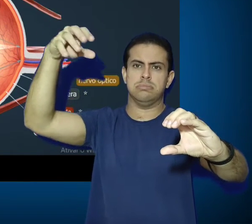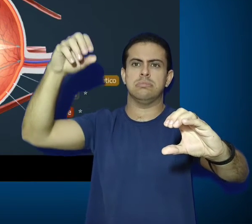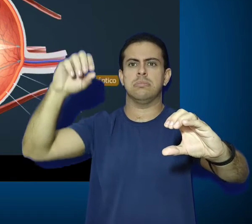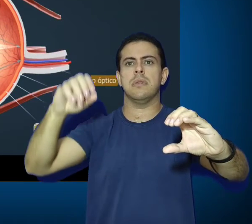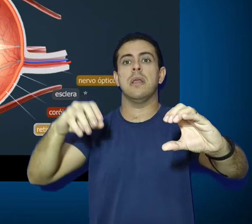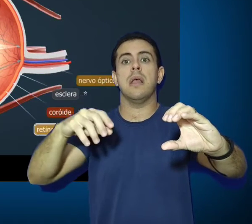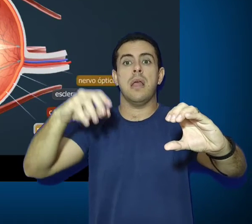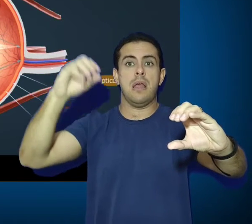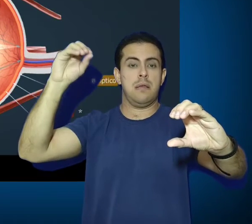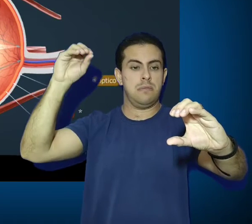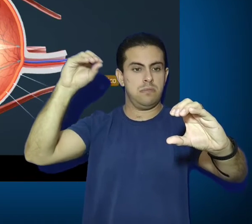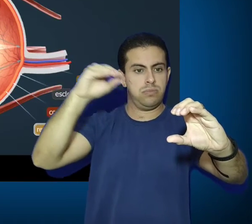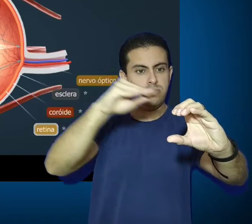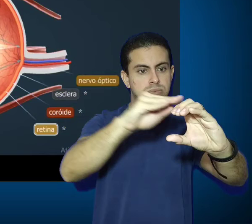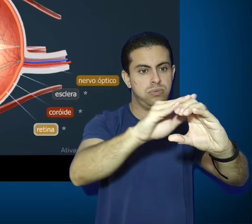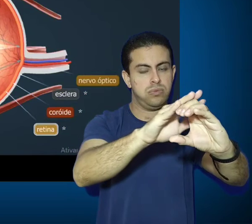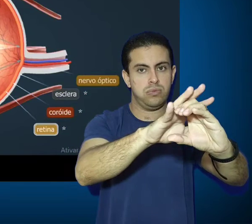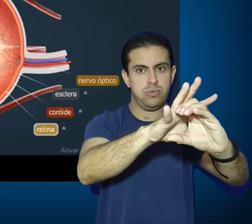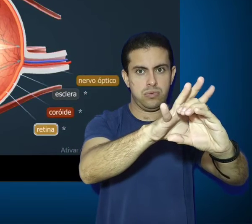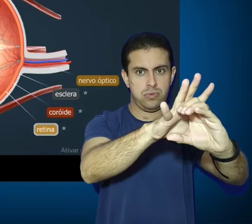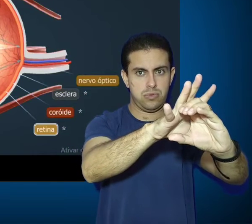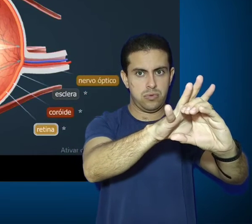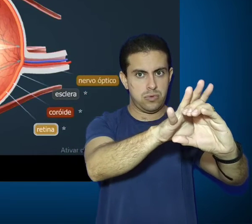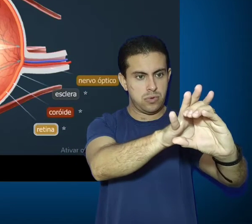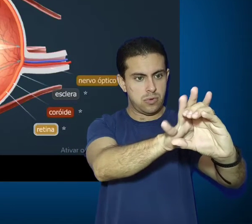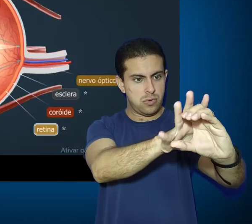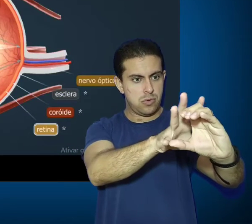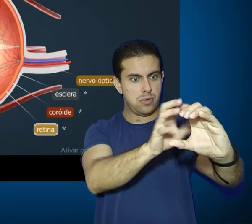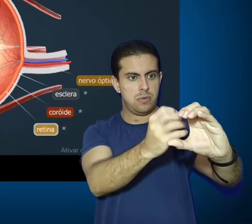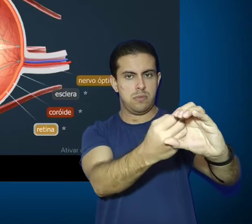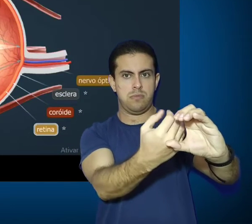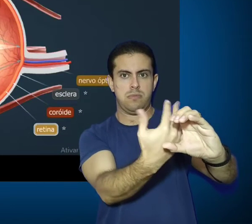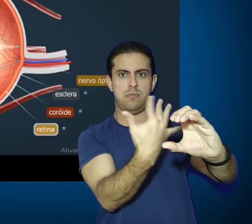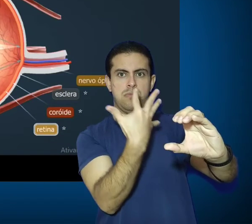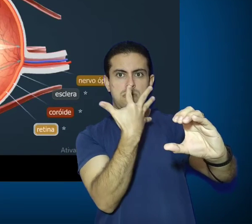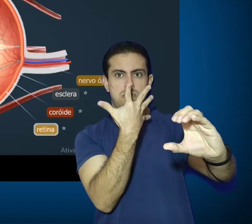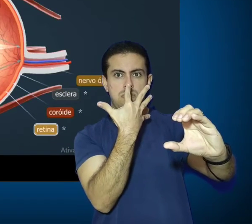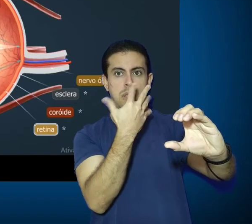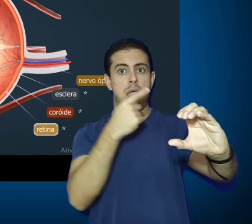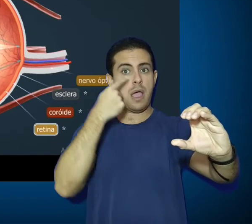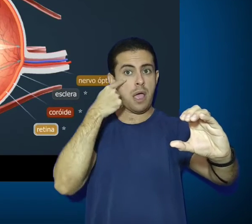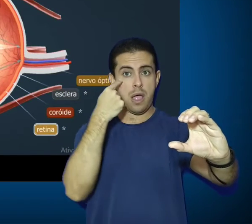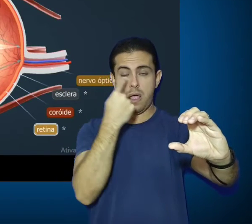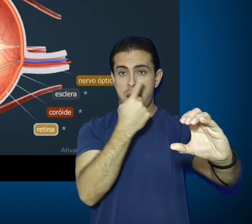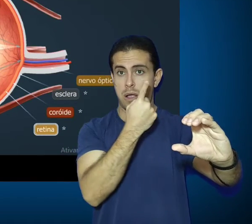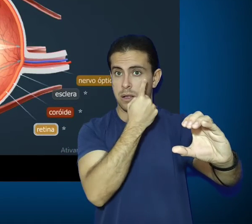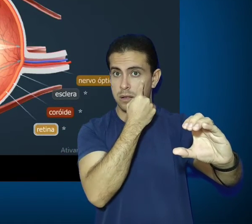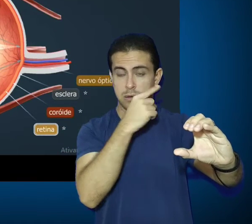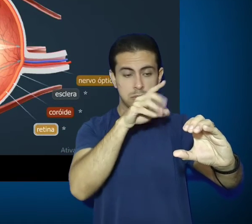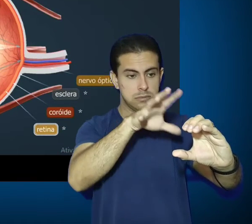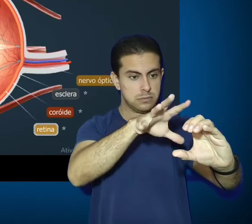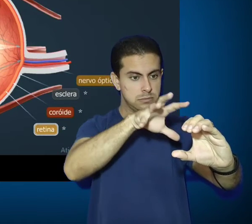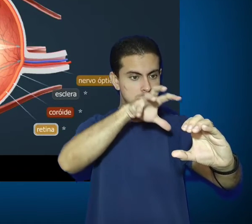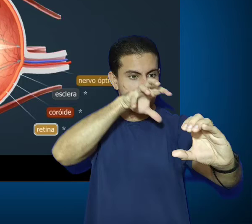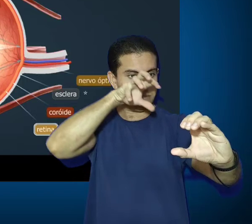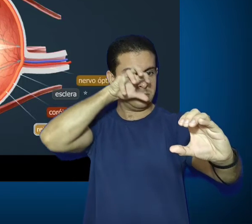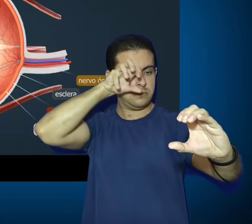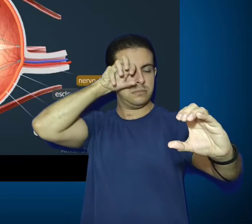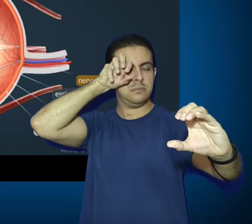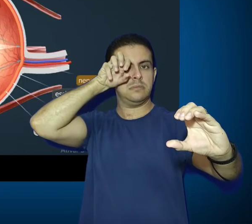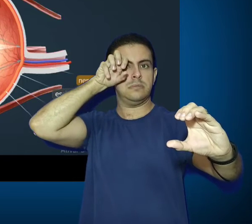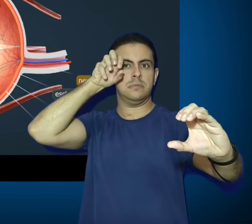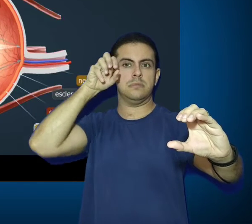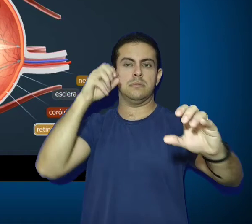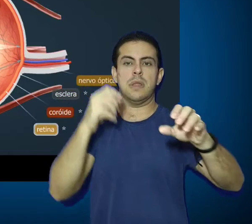luz, que toca no objeto e reflete essa luz do objeto para os nossos olhos, ele